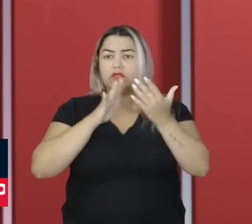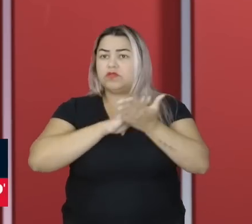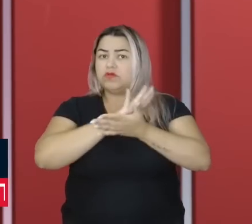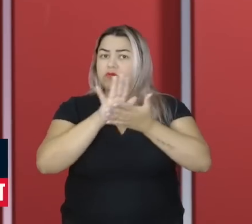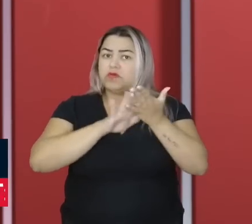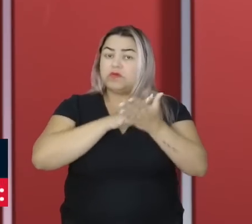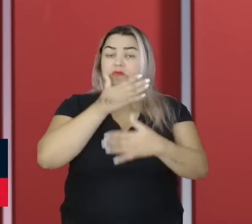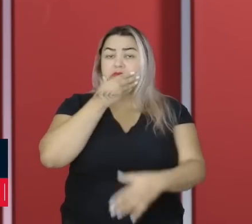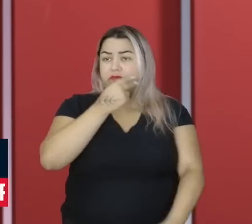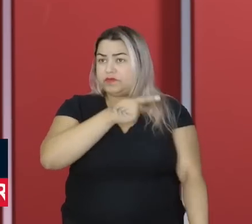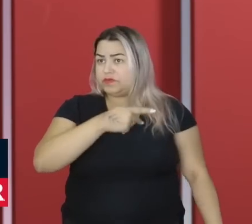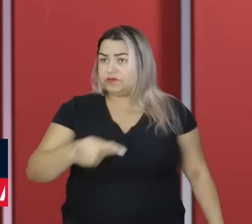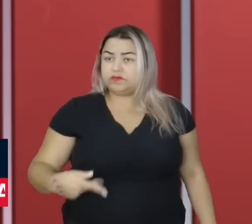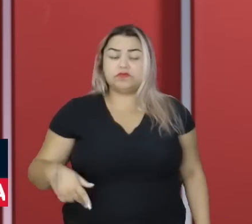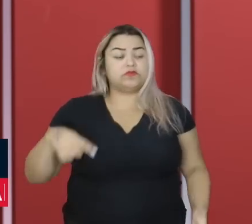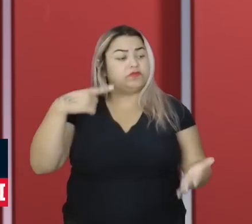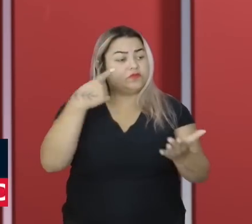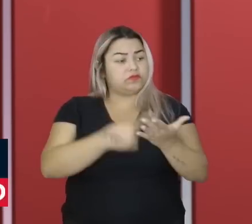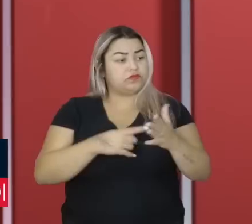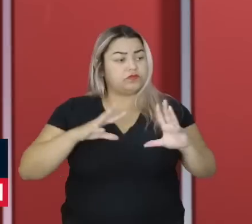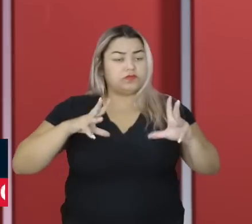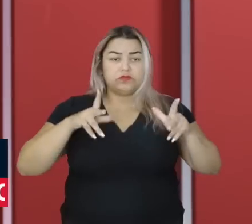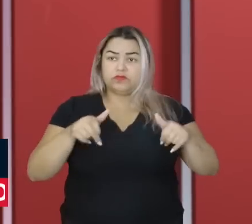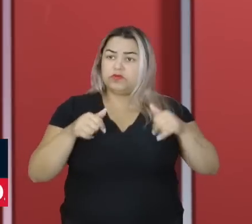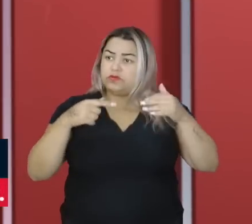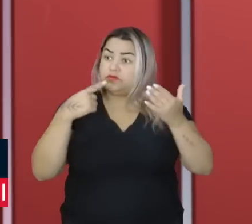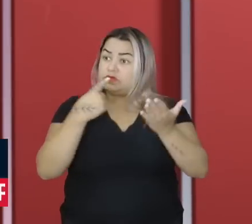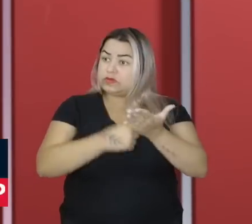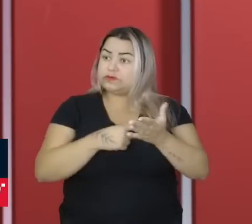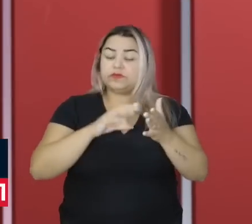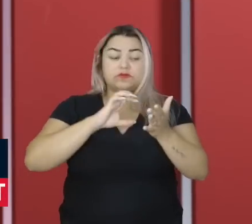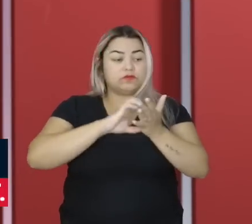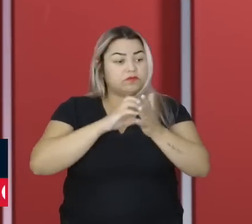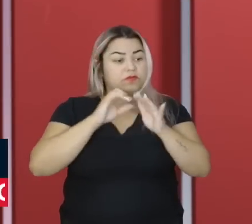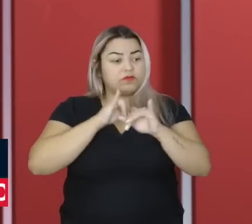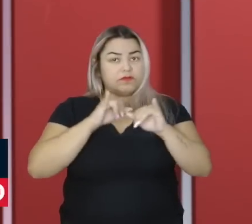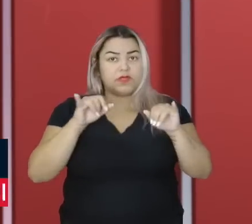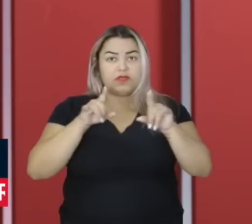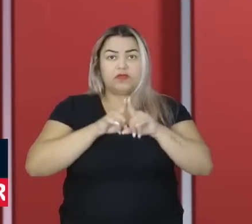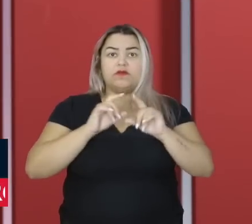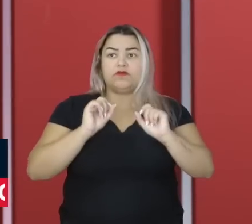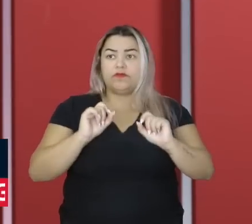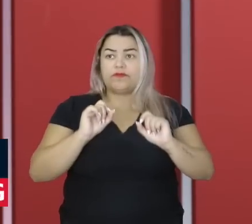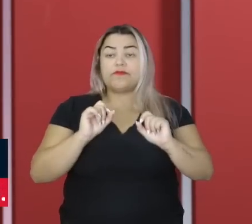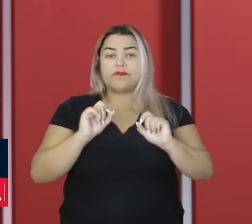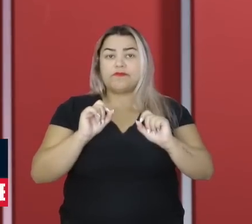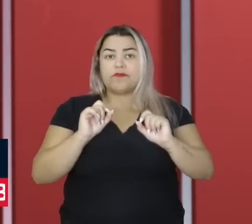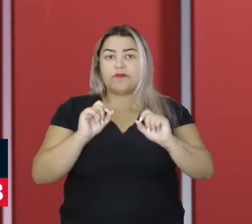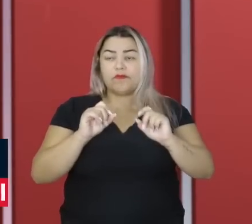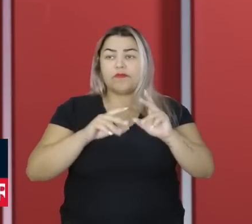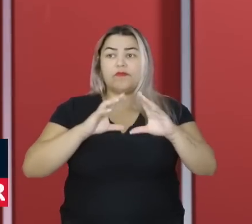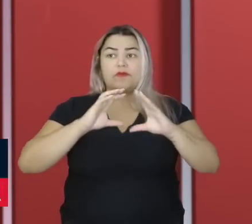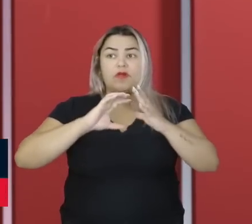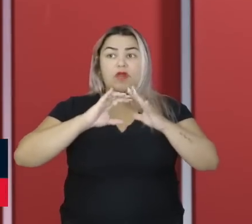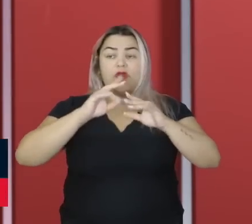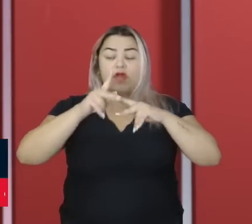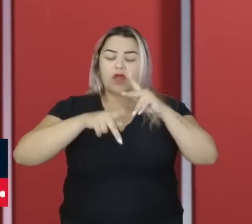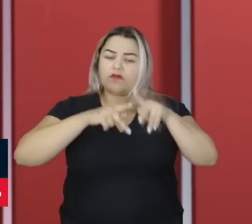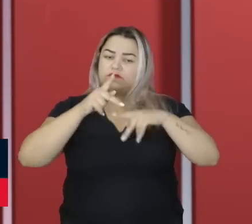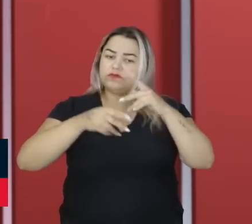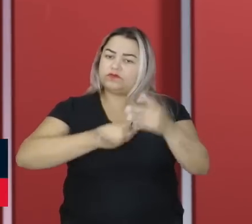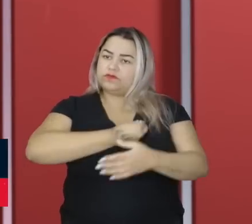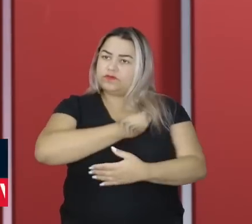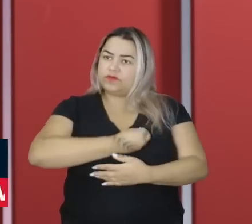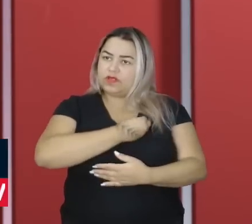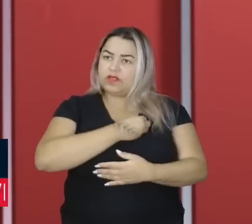Lula cumpriu quase com todos os seus compromissos de campanha no que diz respeito à economia popular e à vida do povo. A carne